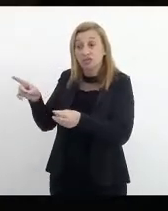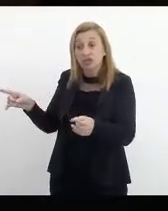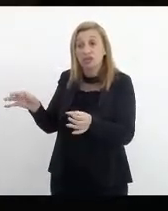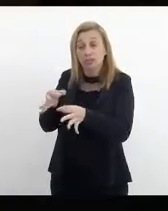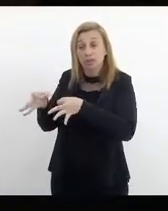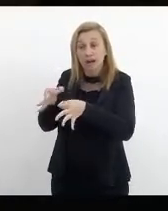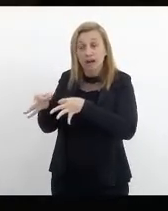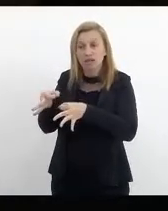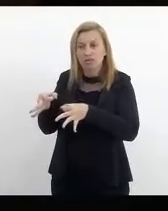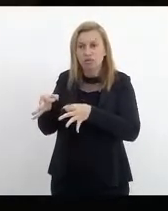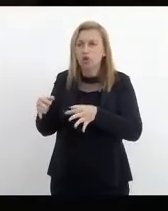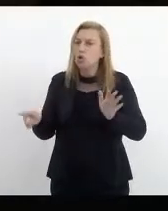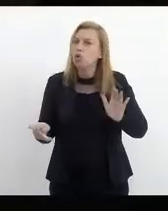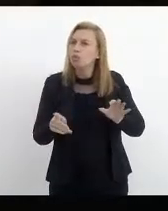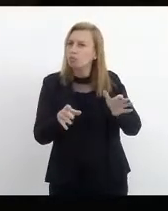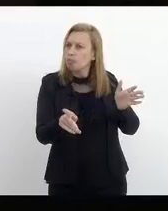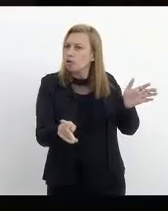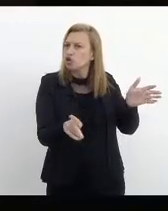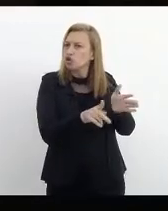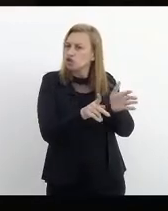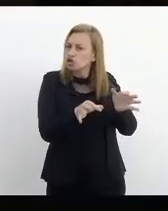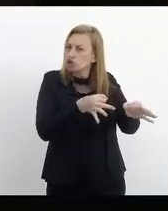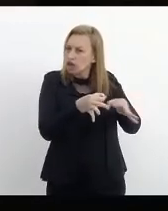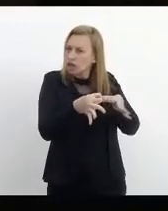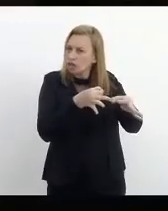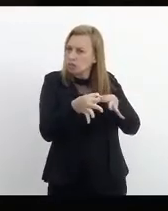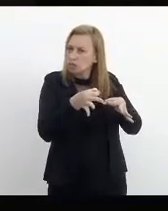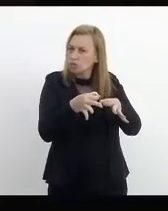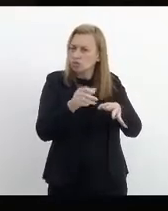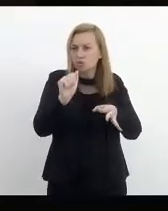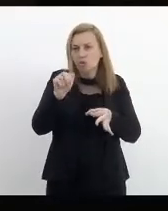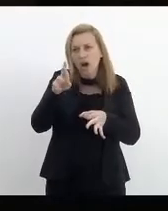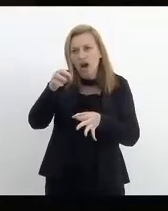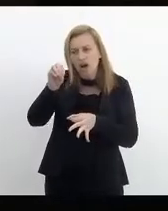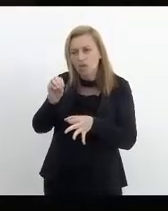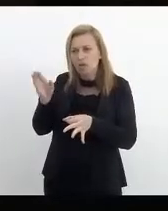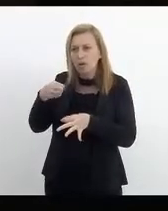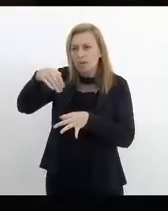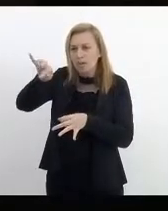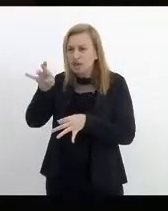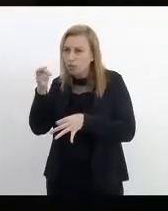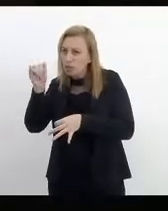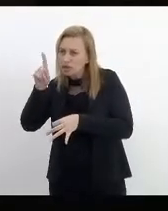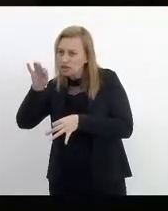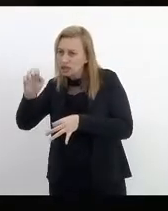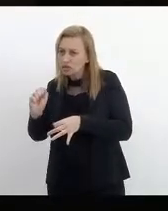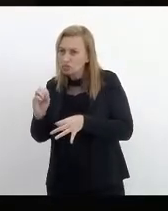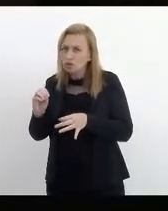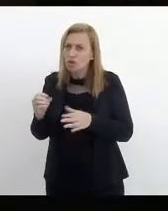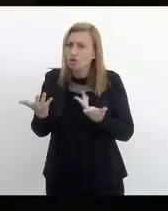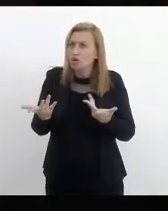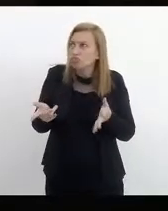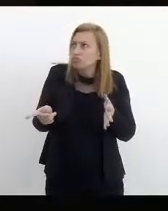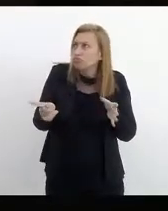o projeto do arco Metropolitano já foi um projeto assim estapafúrdio